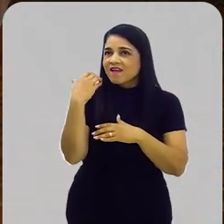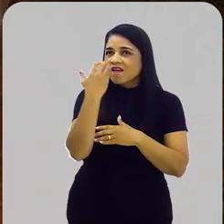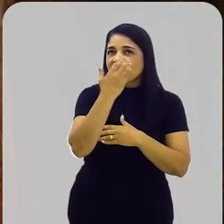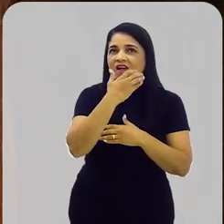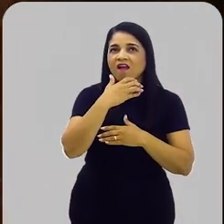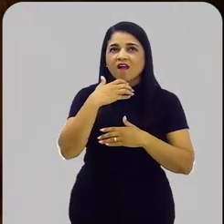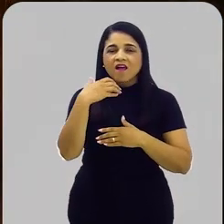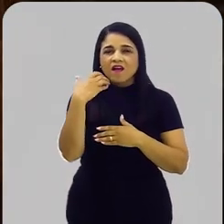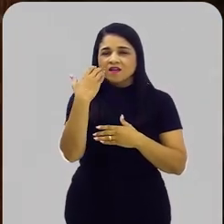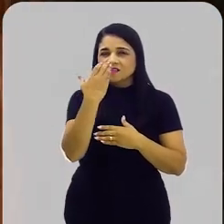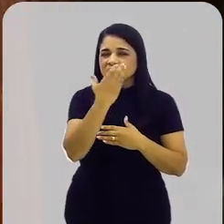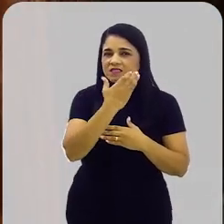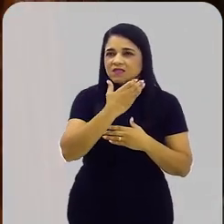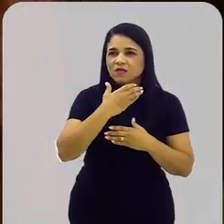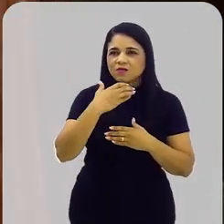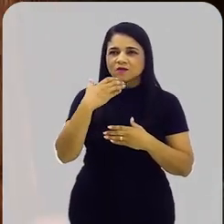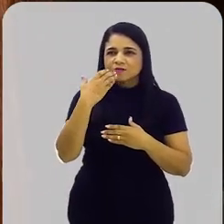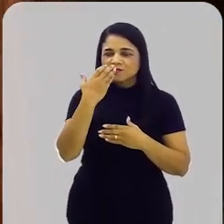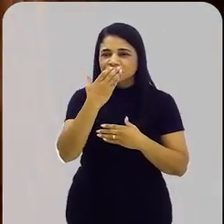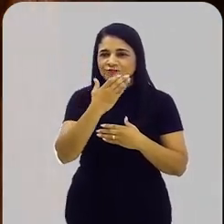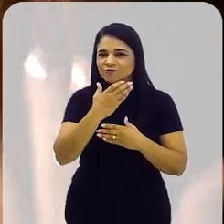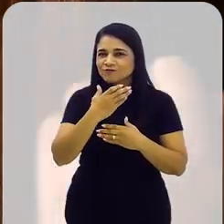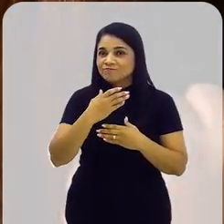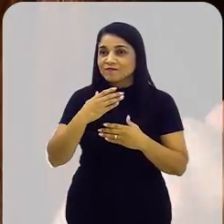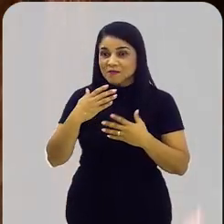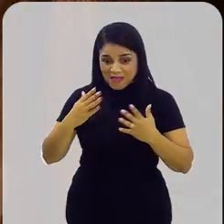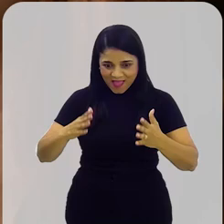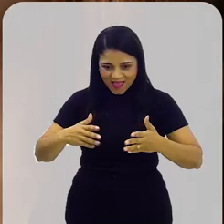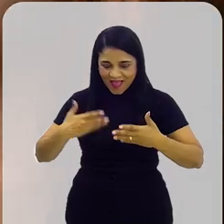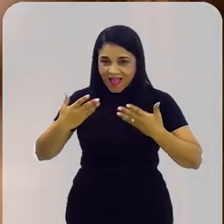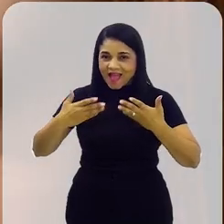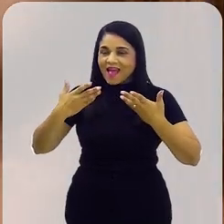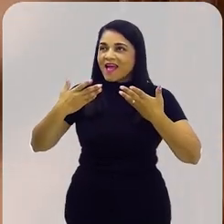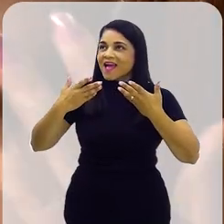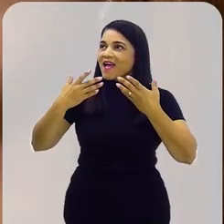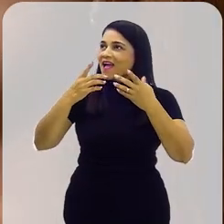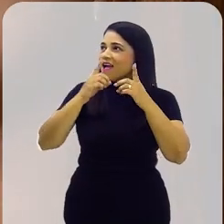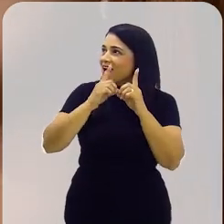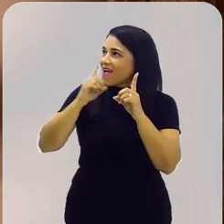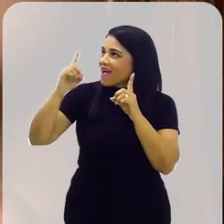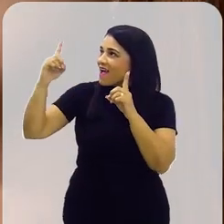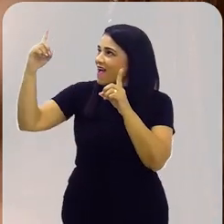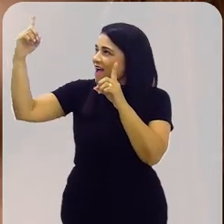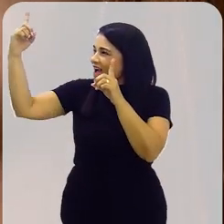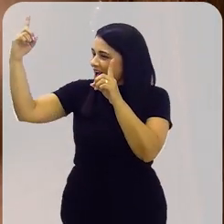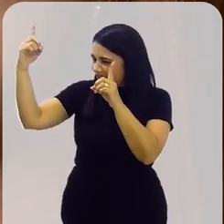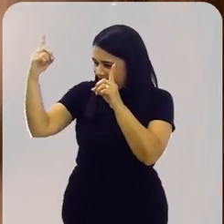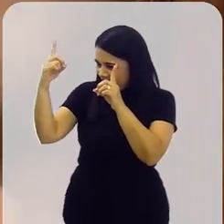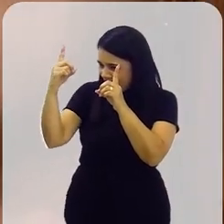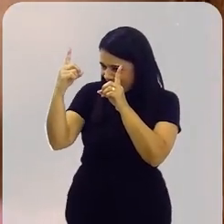Canções tão vazias, tesouros que um dia se